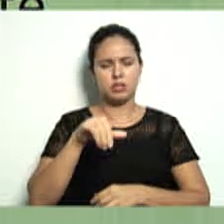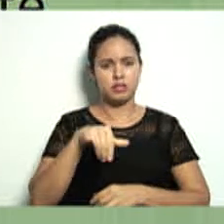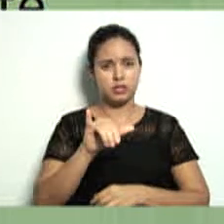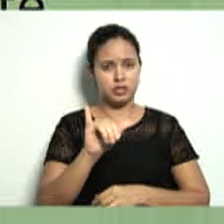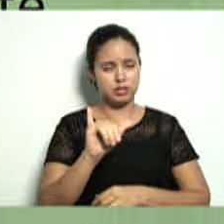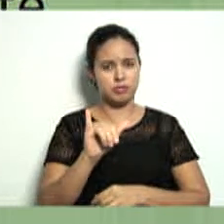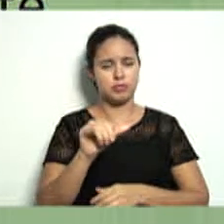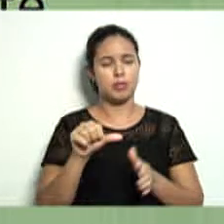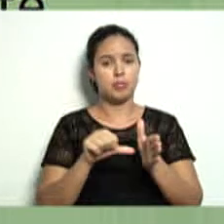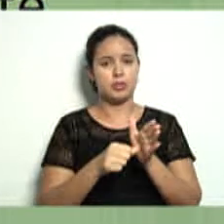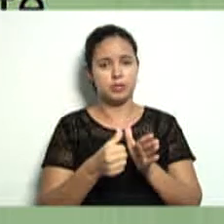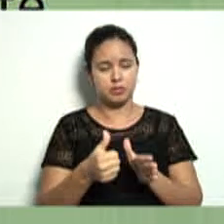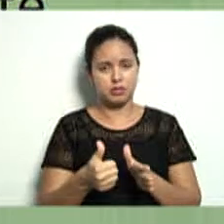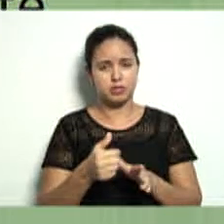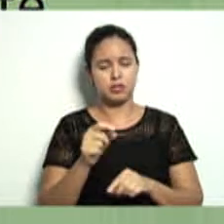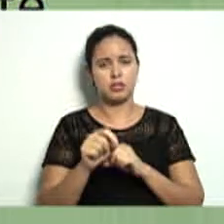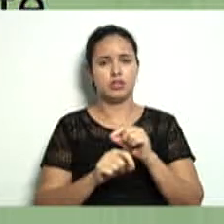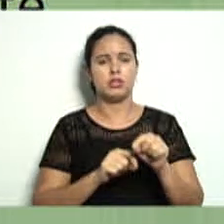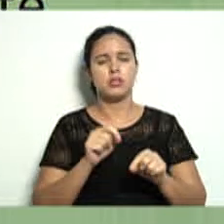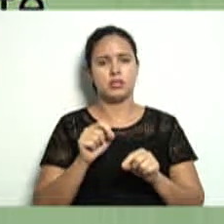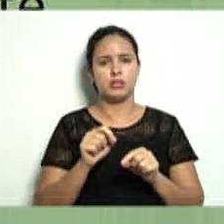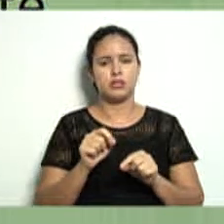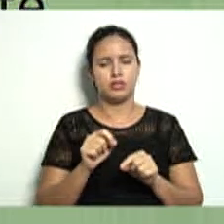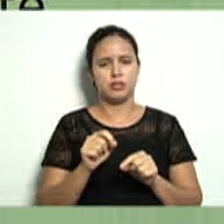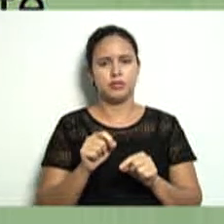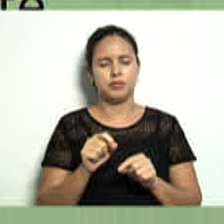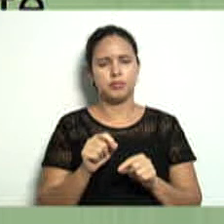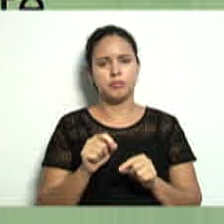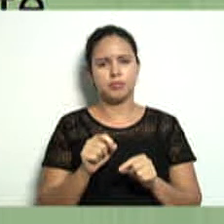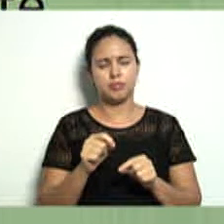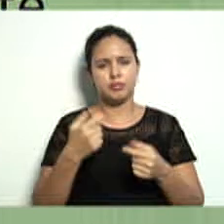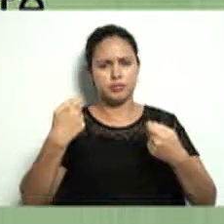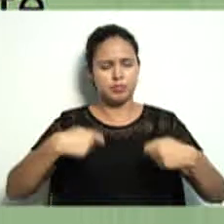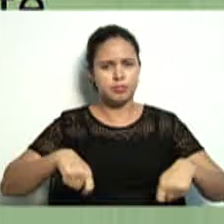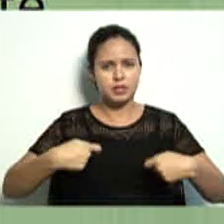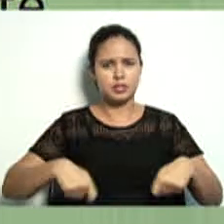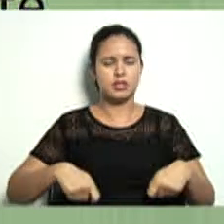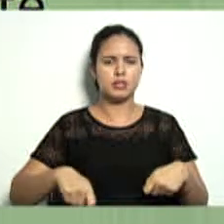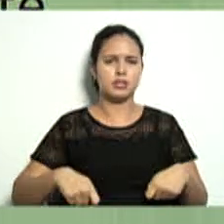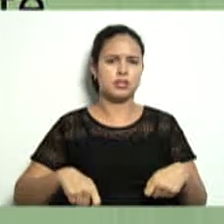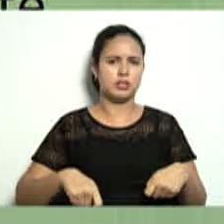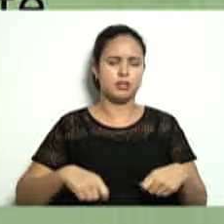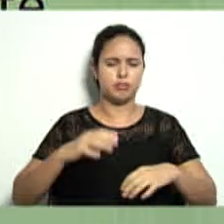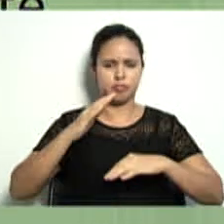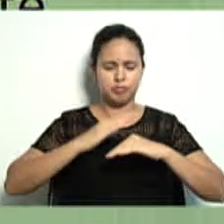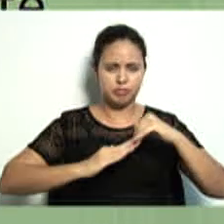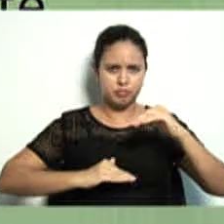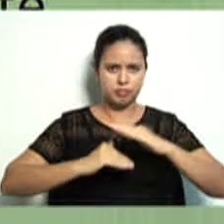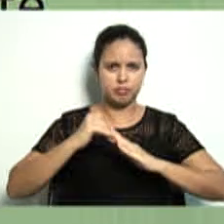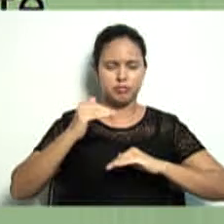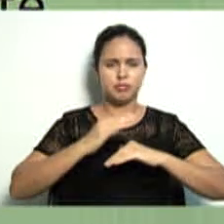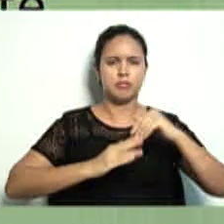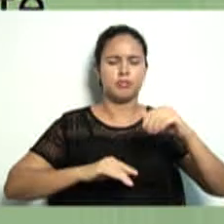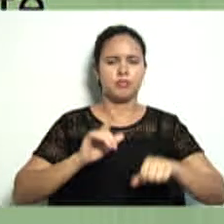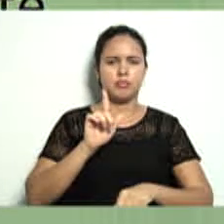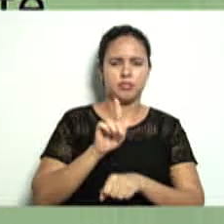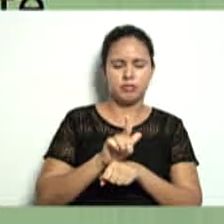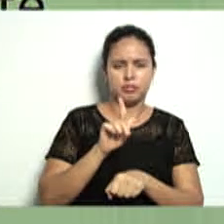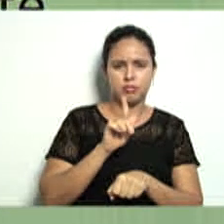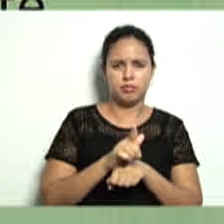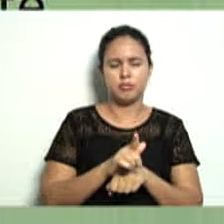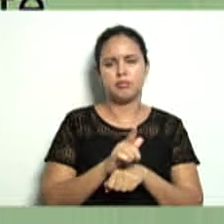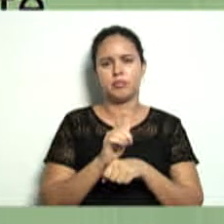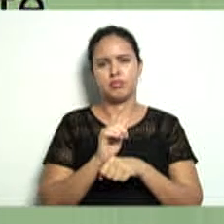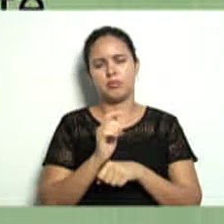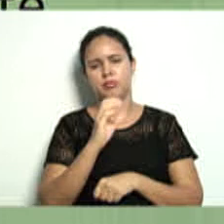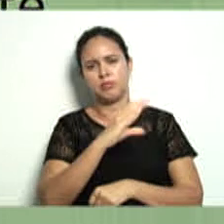afirmativa aqui, assertiva, ela diz que a necessidade de profissionalização da gestão das organizações